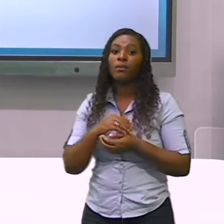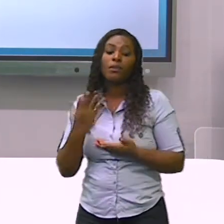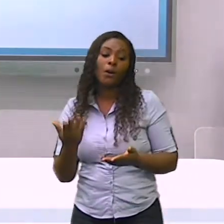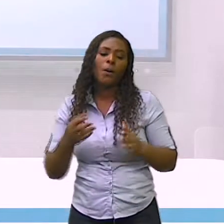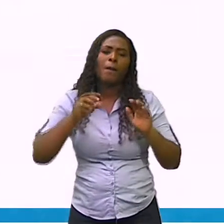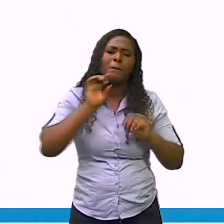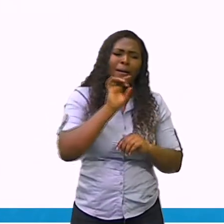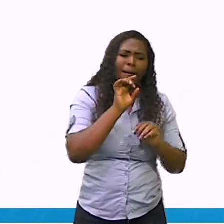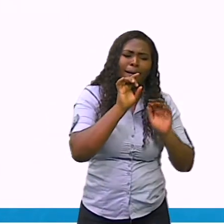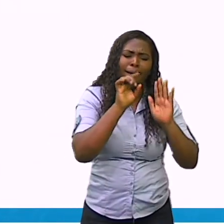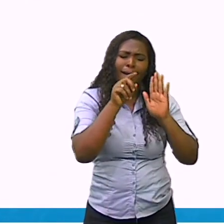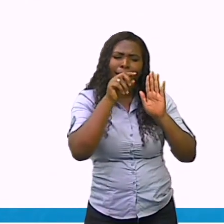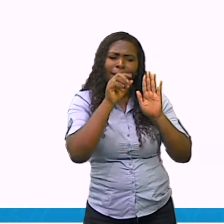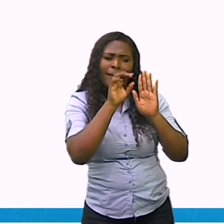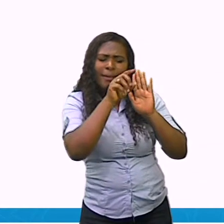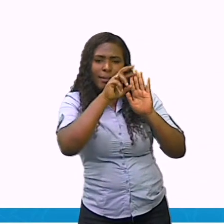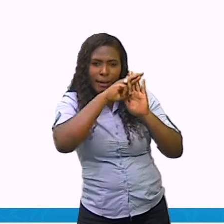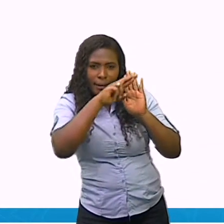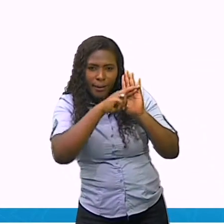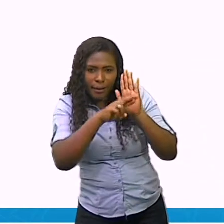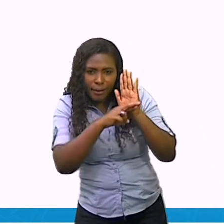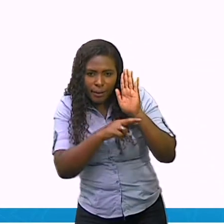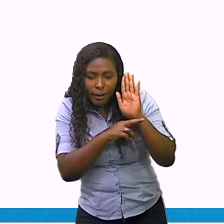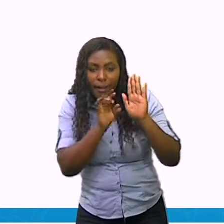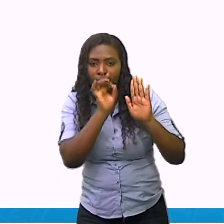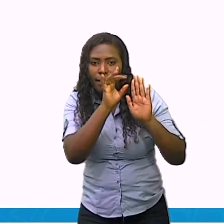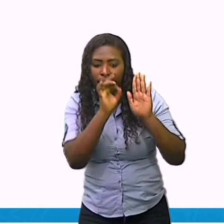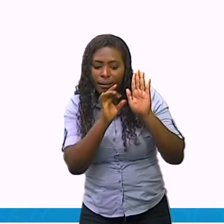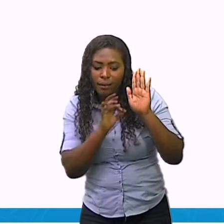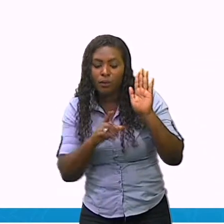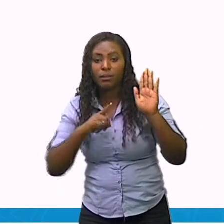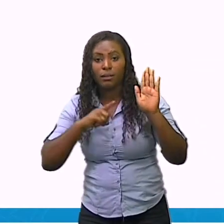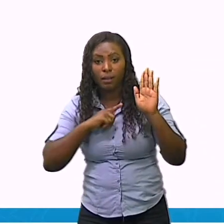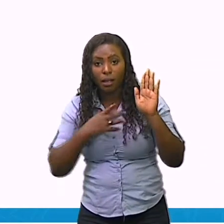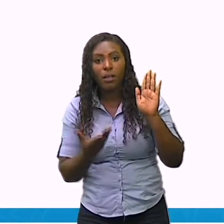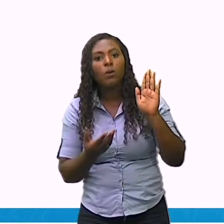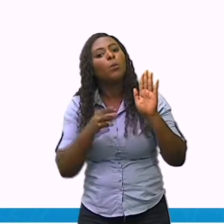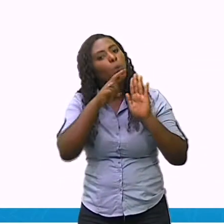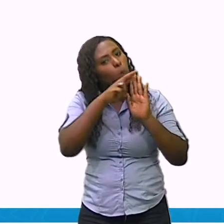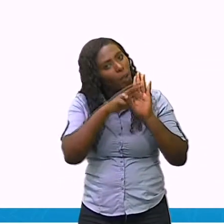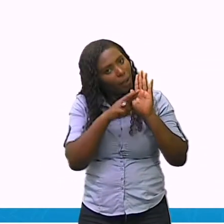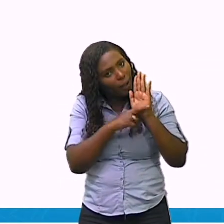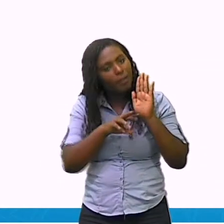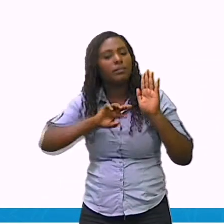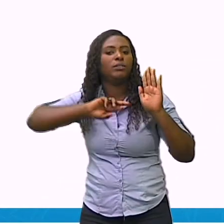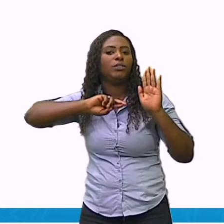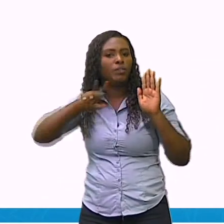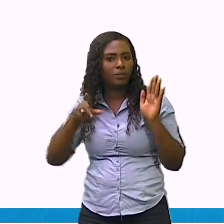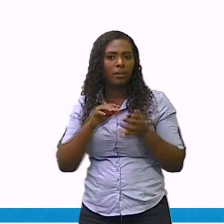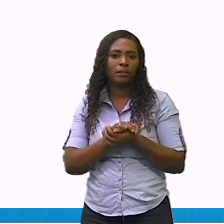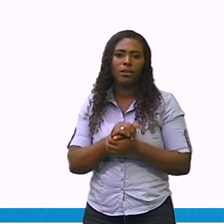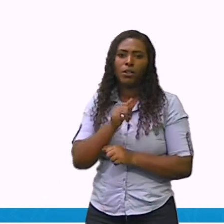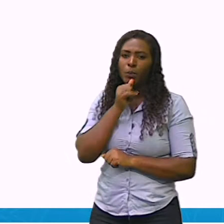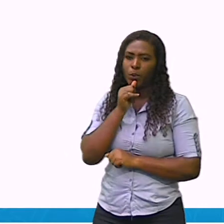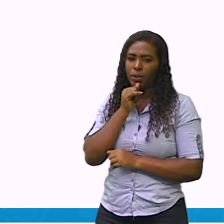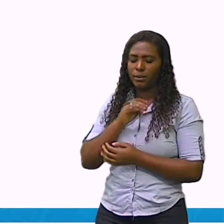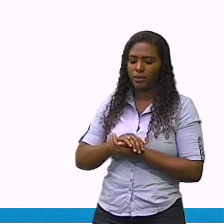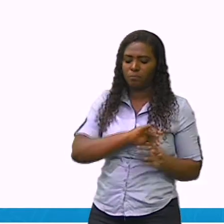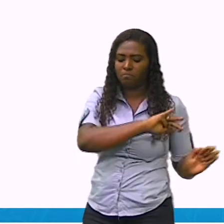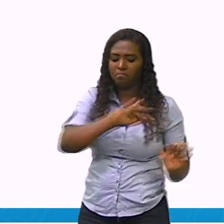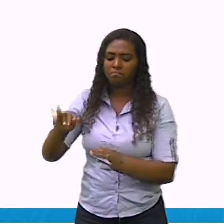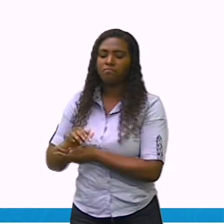lei de formação. Um exemplo, a Alessandra presta serviço de informática a diferentes